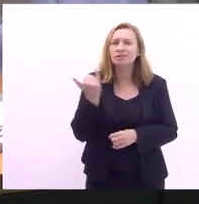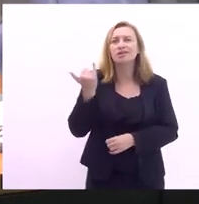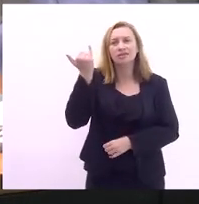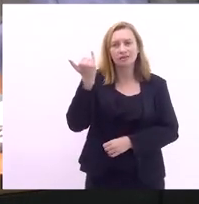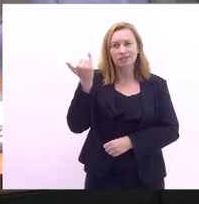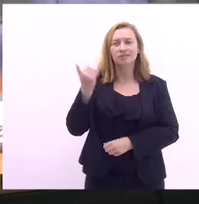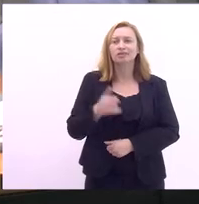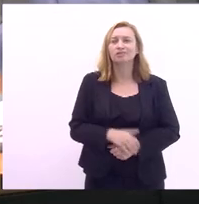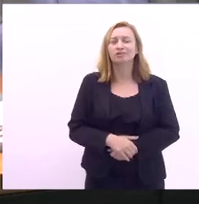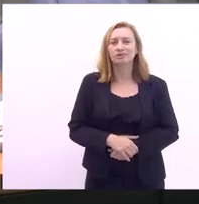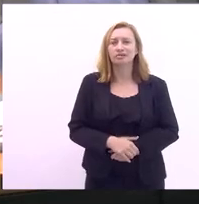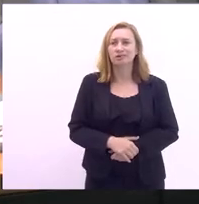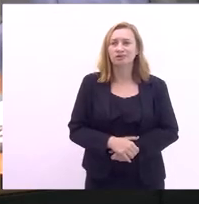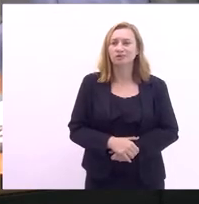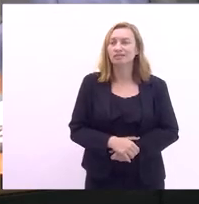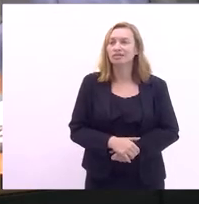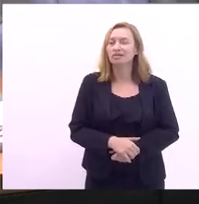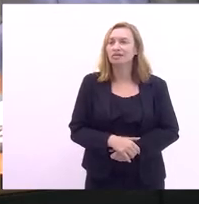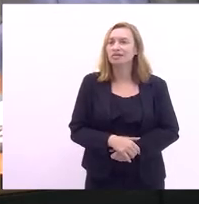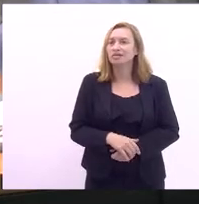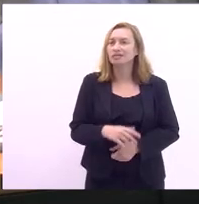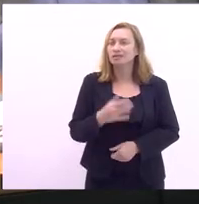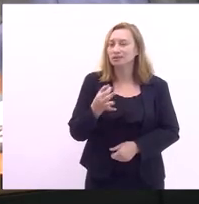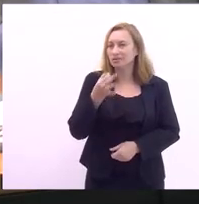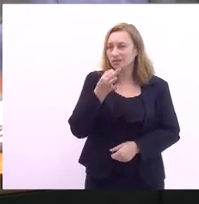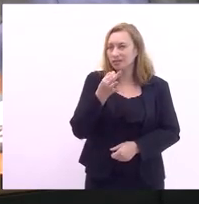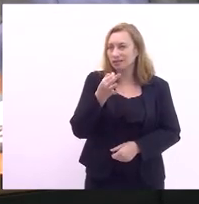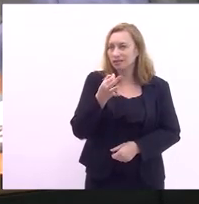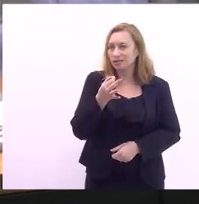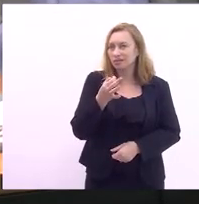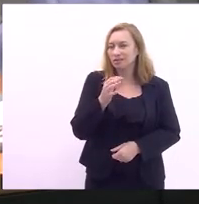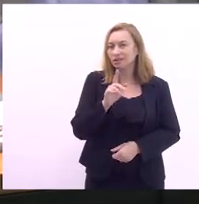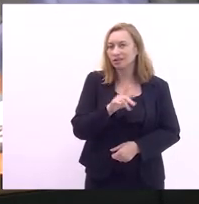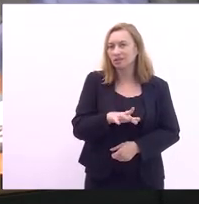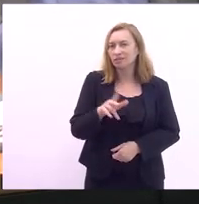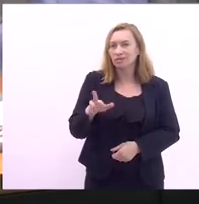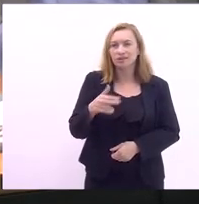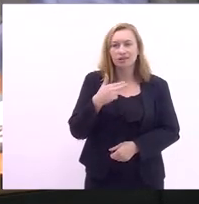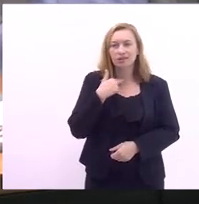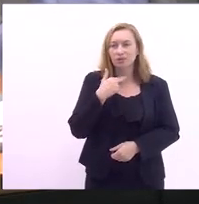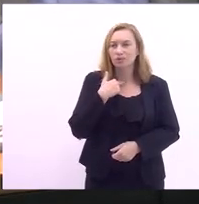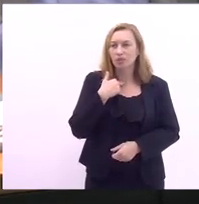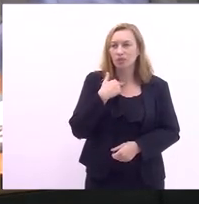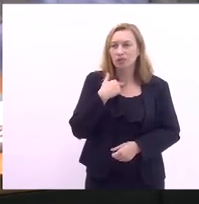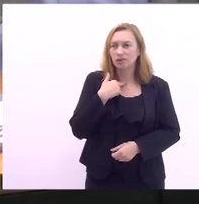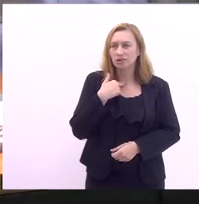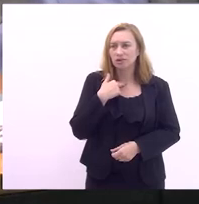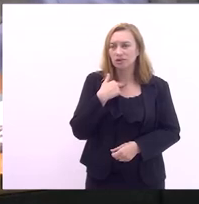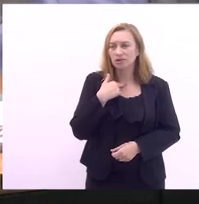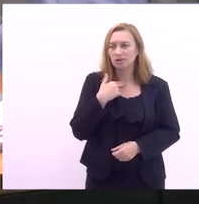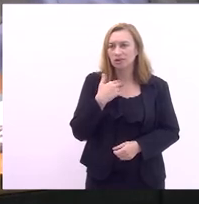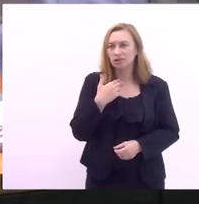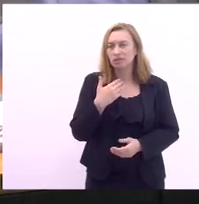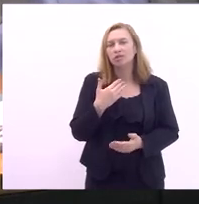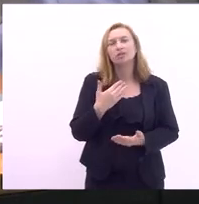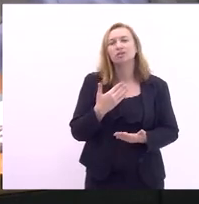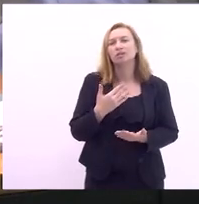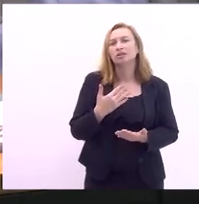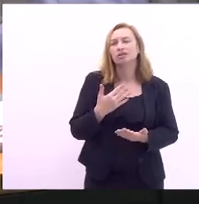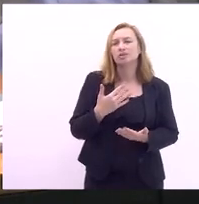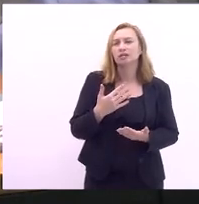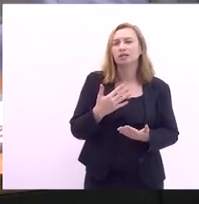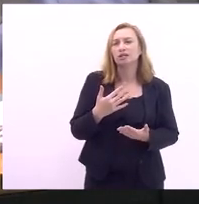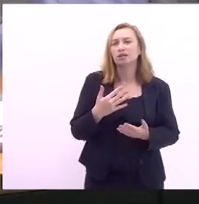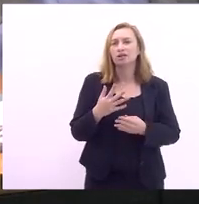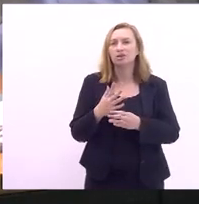omissão. A divergência não pode levar para a desilusão. A participação